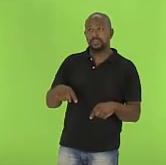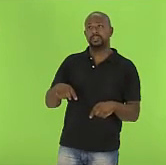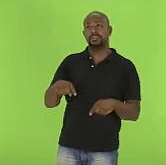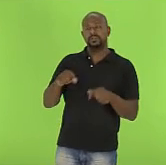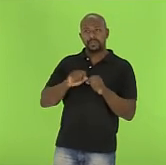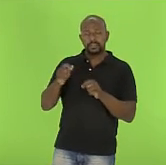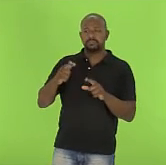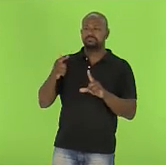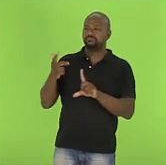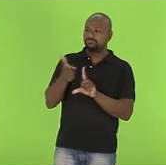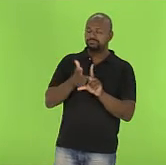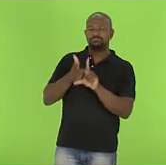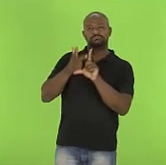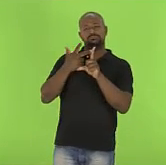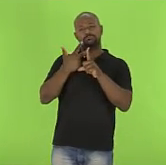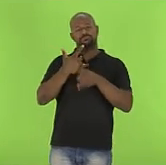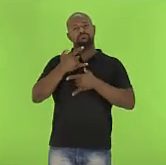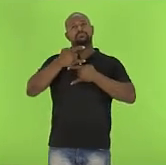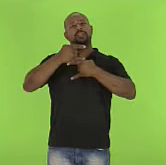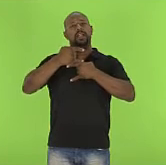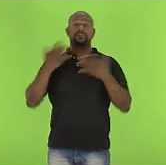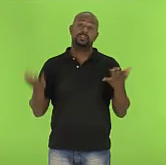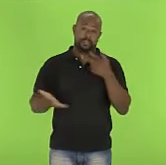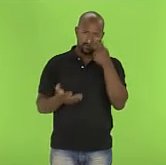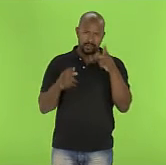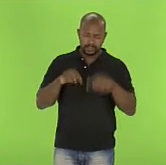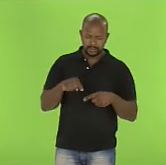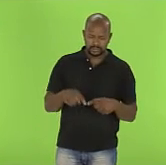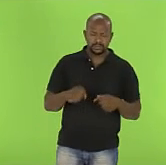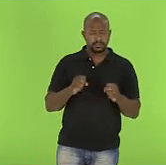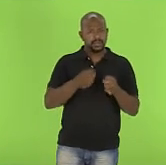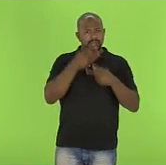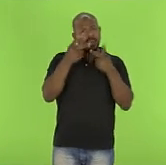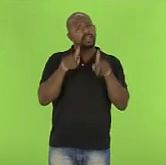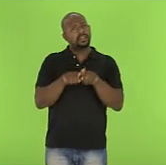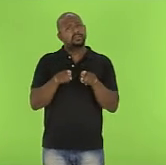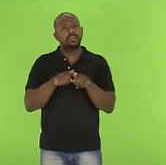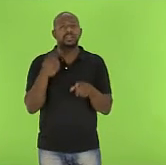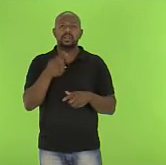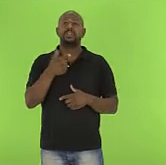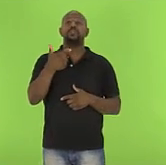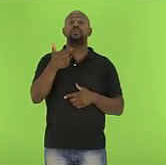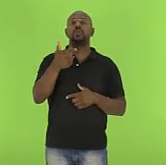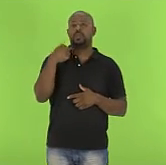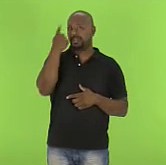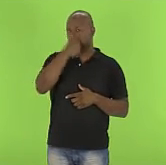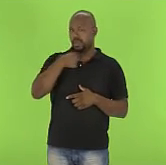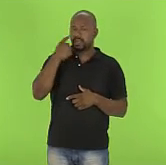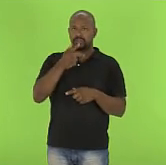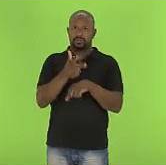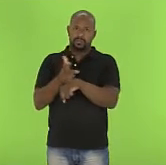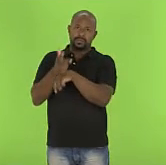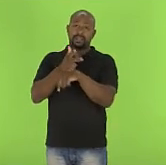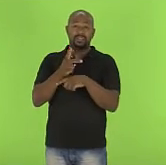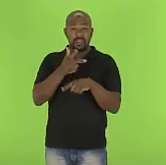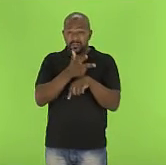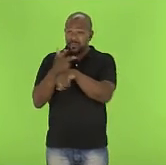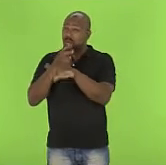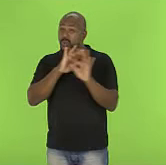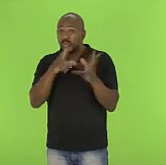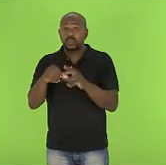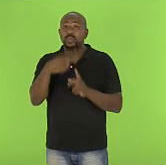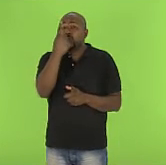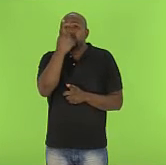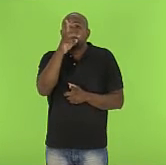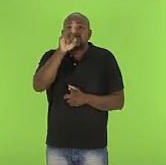e fazer essa live. Já que a gente está falando disso, a gente pode falar das nossas 12 horas de filmagem. A gente